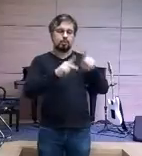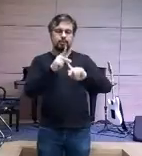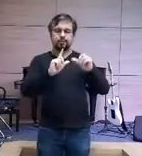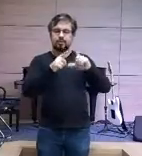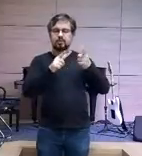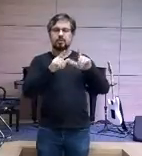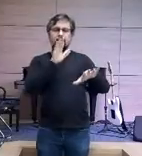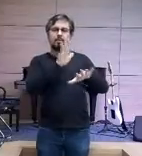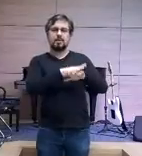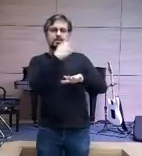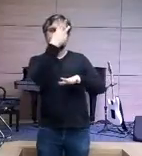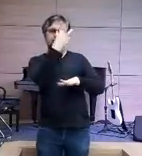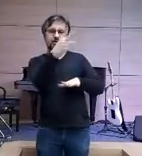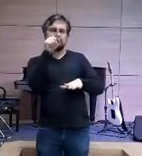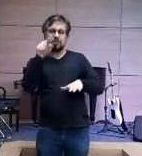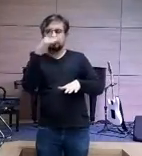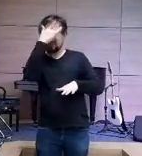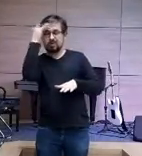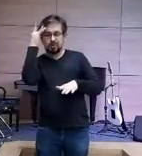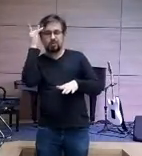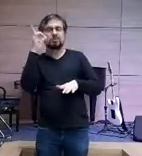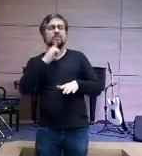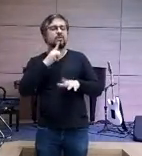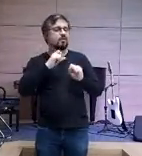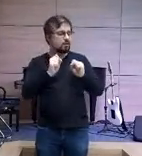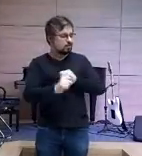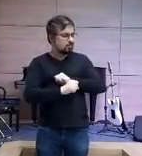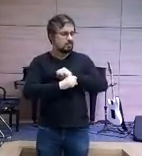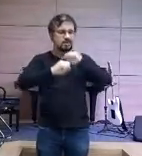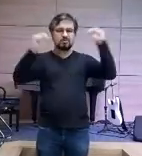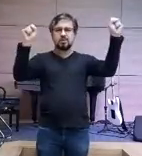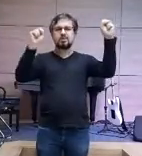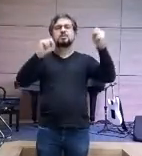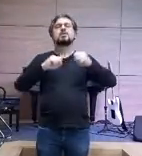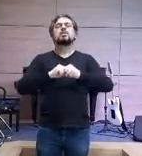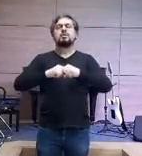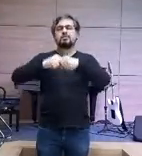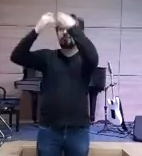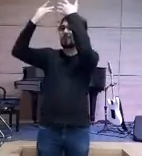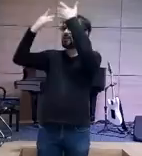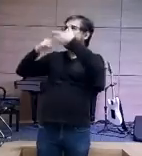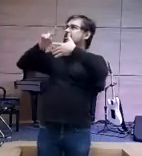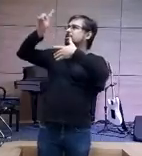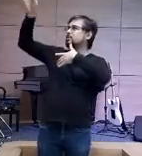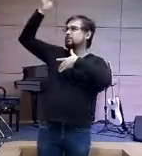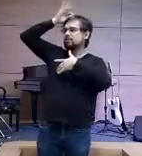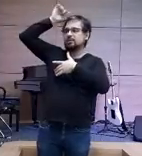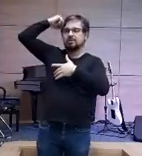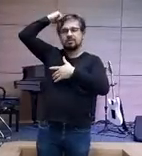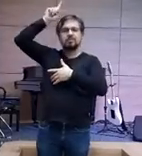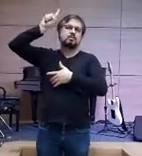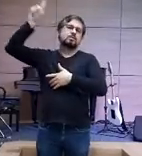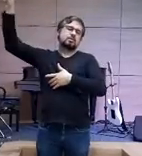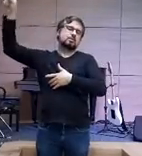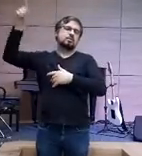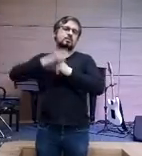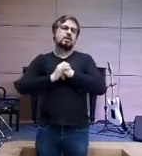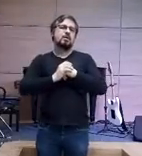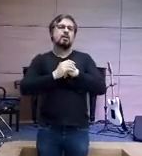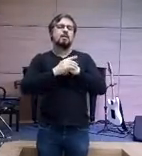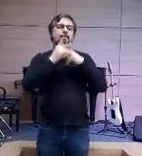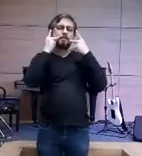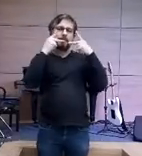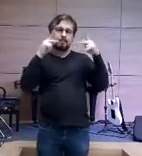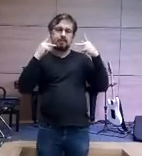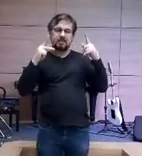pessoas Reunidas houve uma explosão da presença do espírito de Deus a palavra